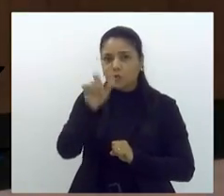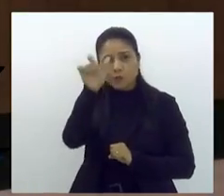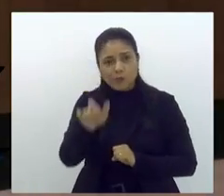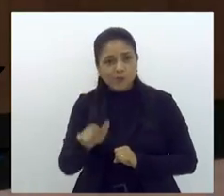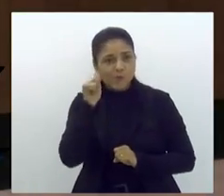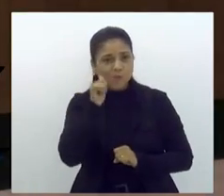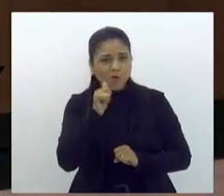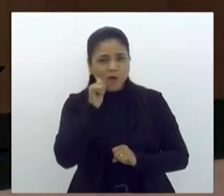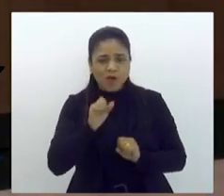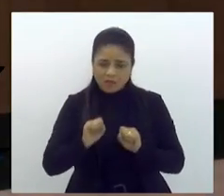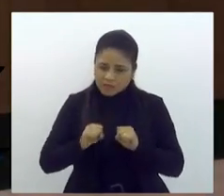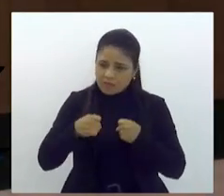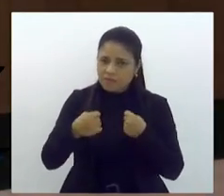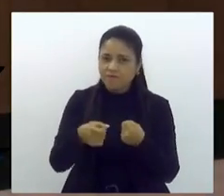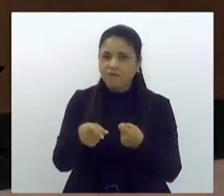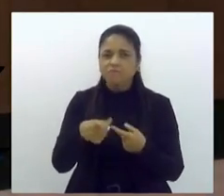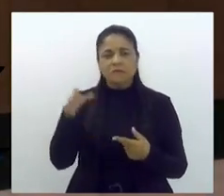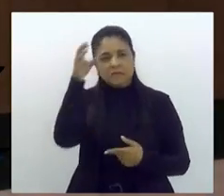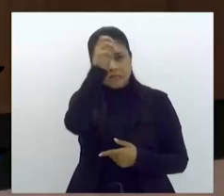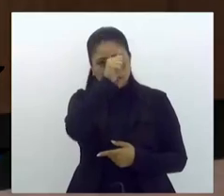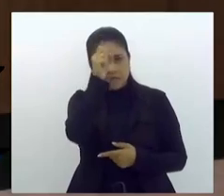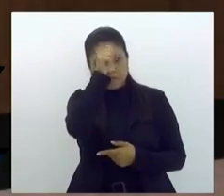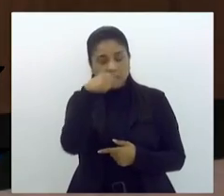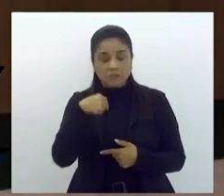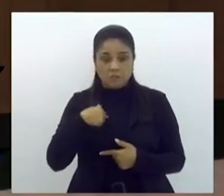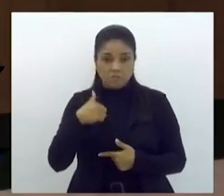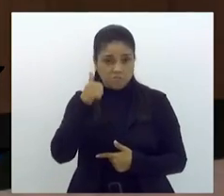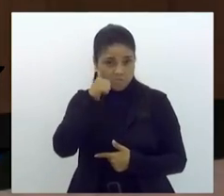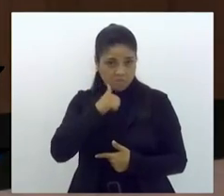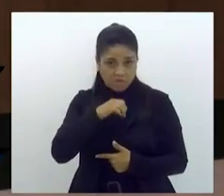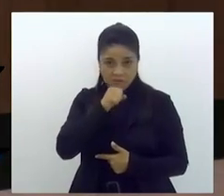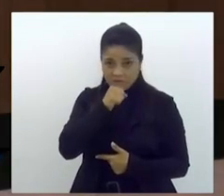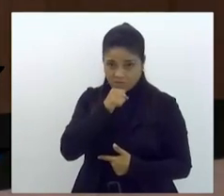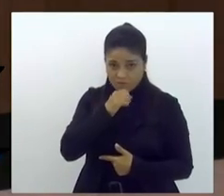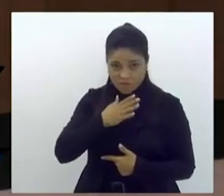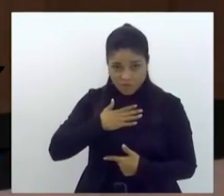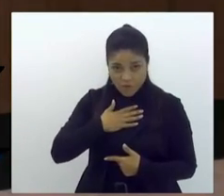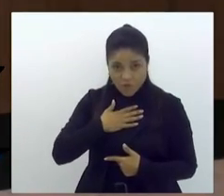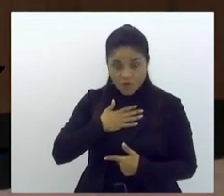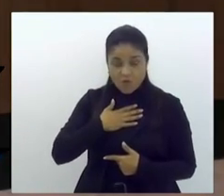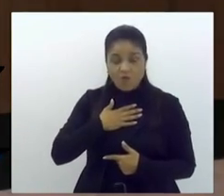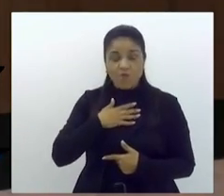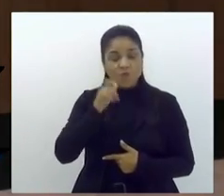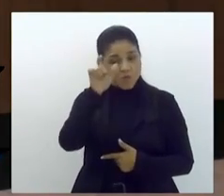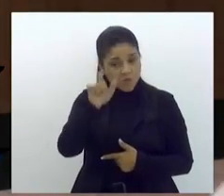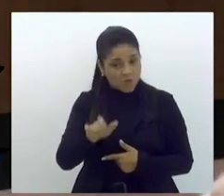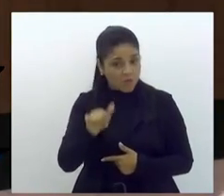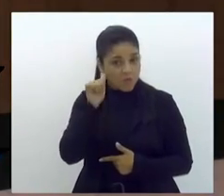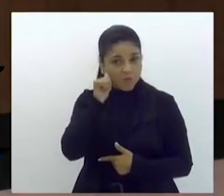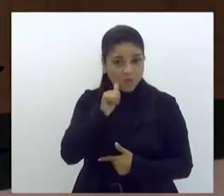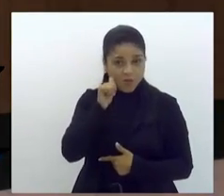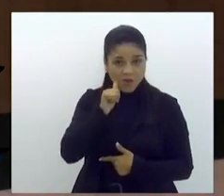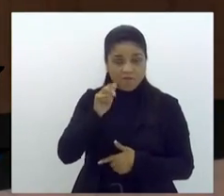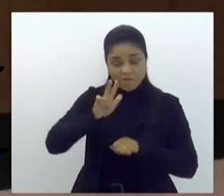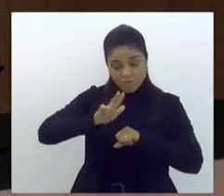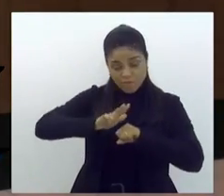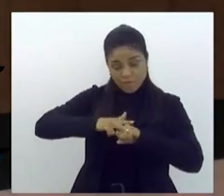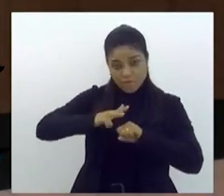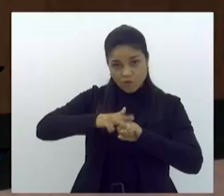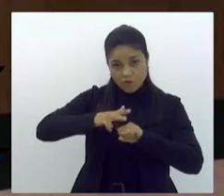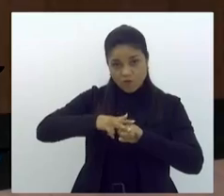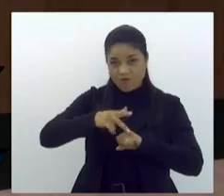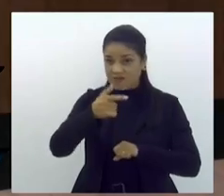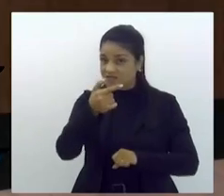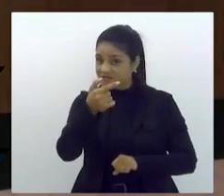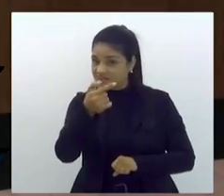e aprendi exatamente com minha avó que foi uma mulher que ficou viúva com